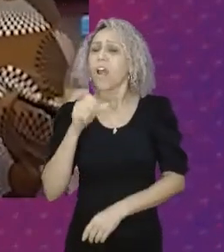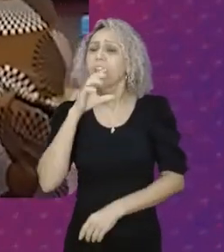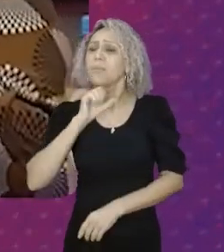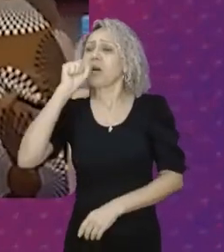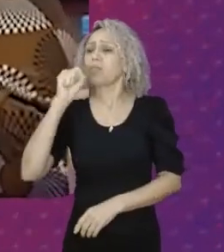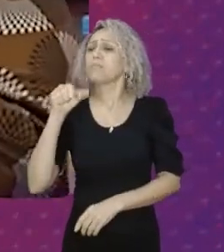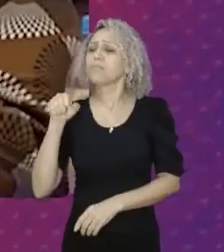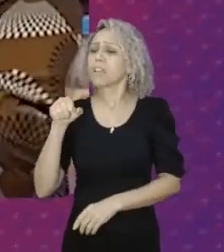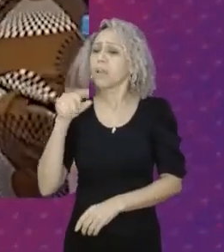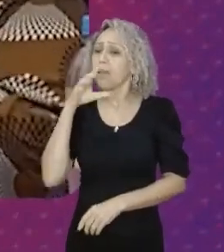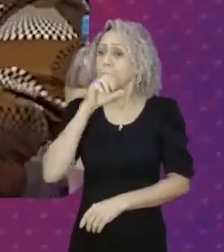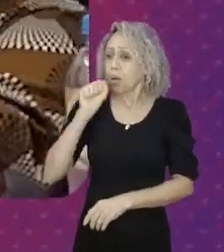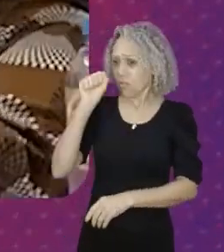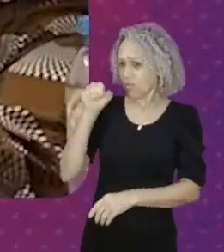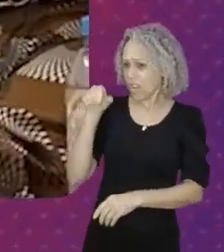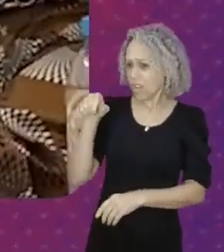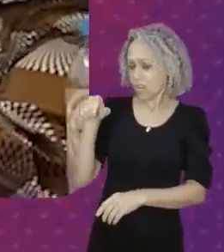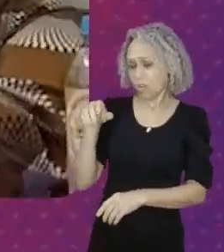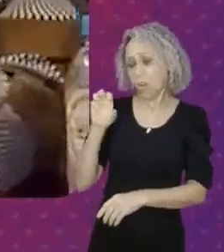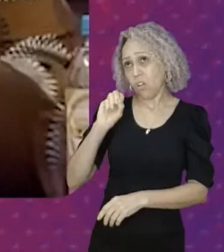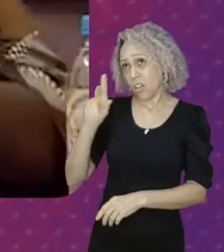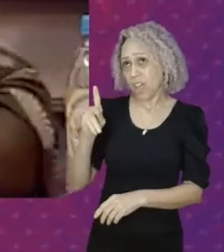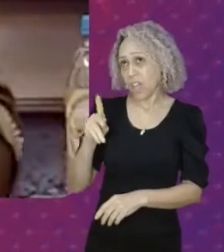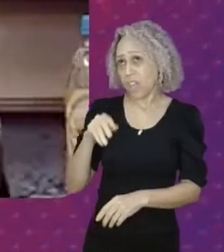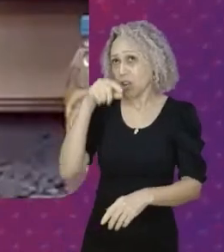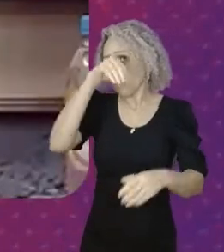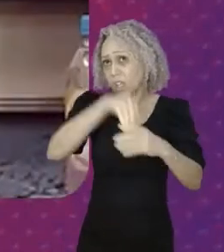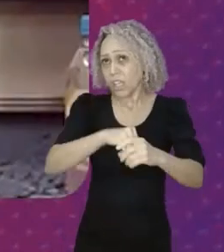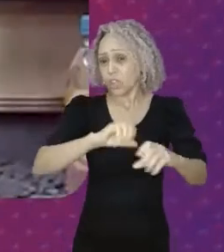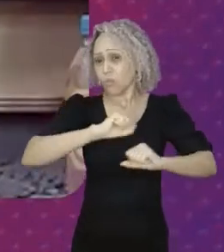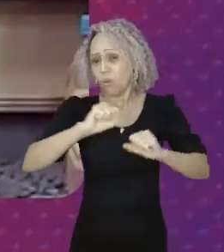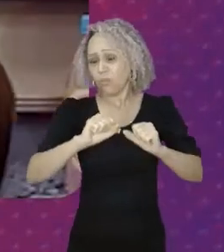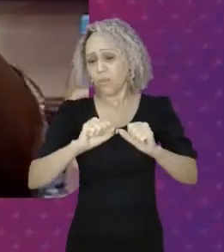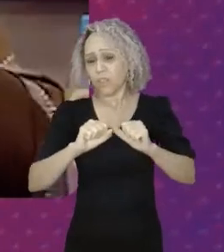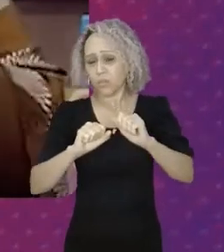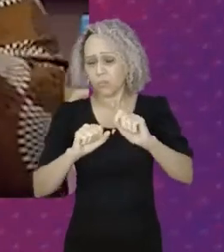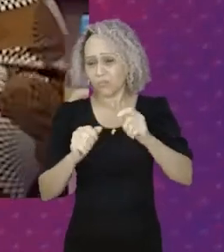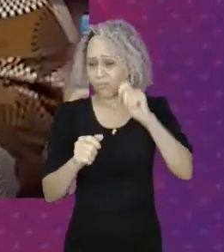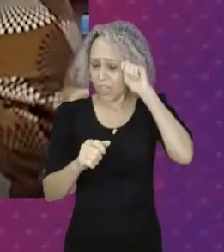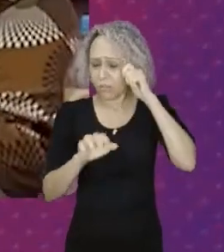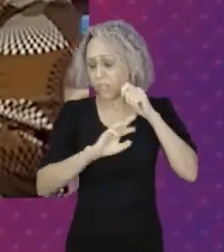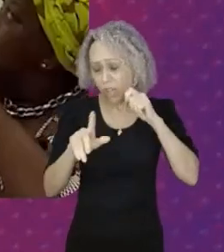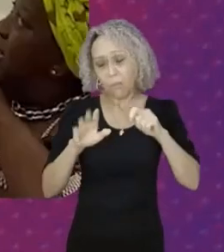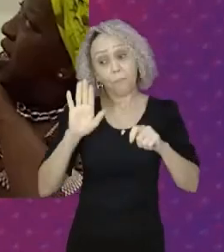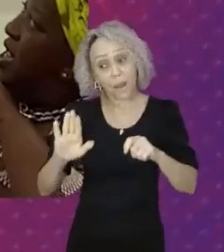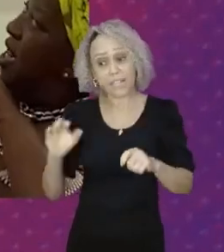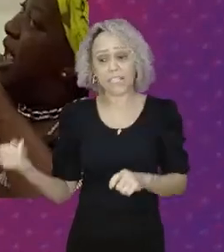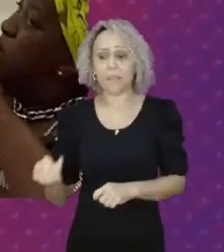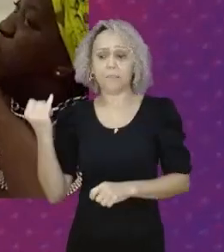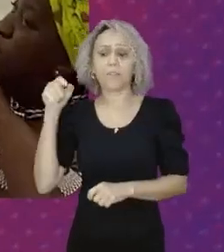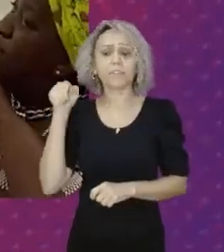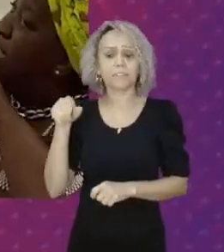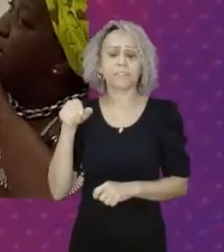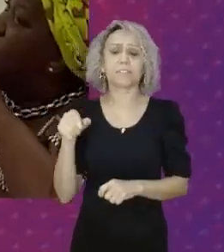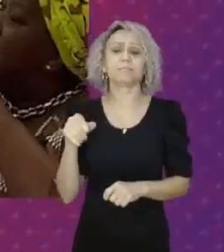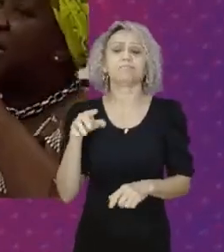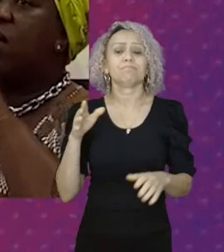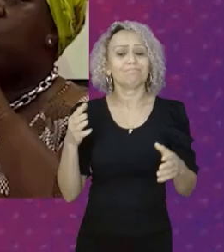é 1931, né? Aí a gente vai ter depois, lá, pode passar o próximo, né? Lá